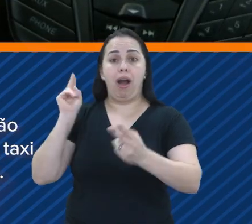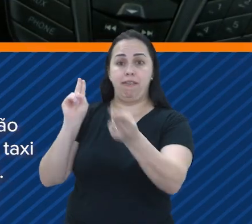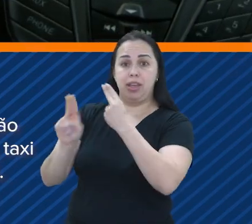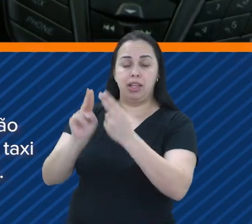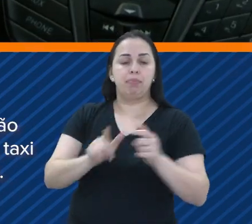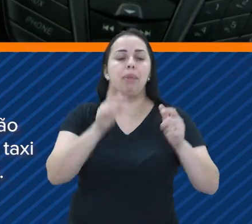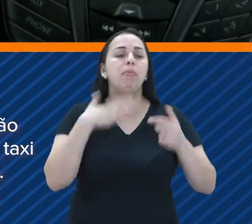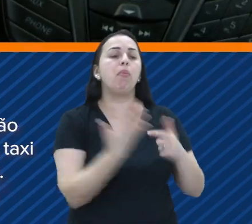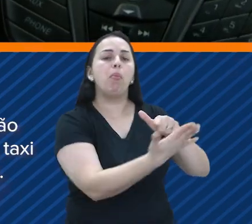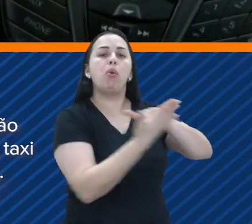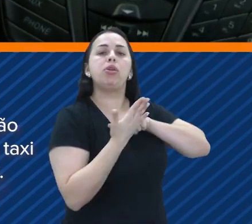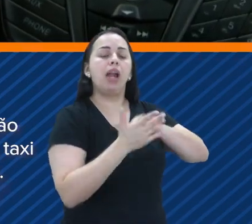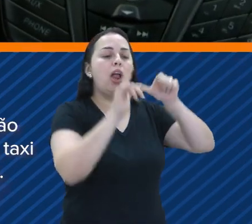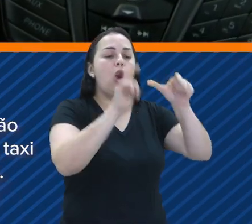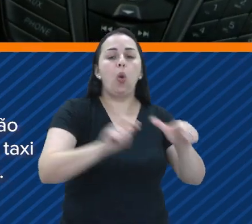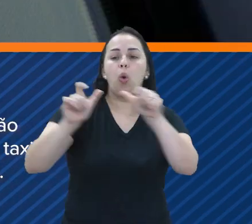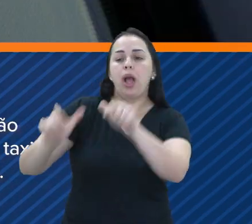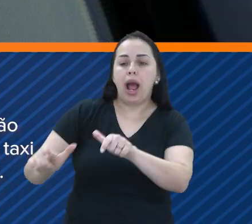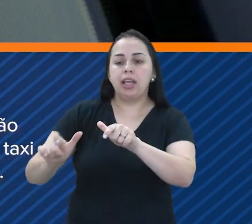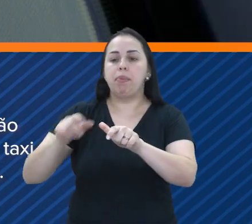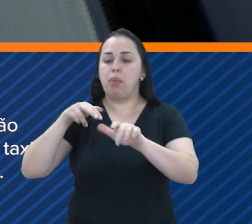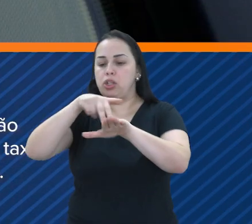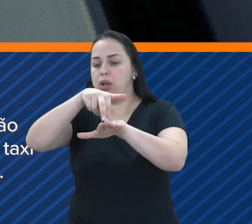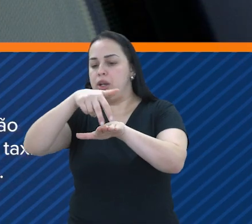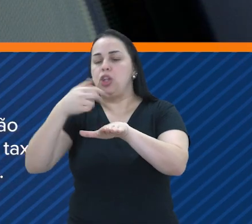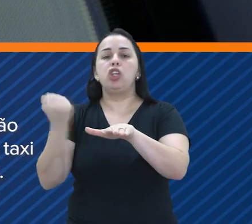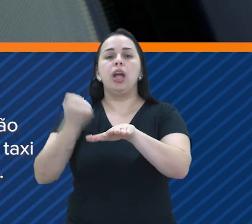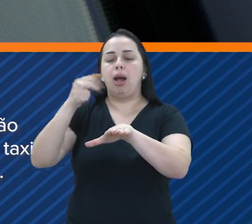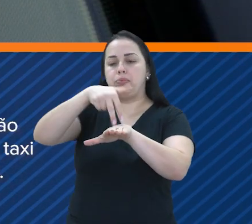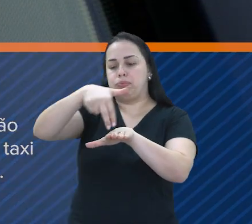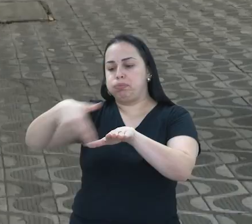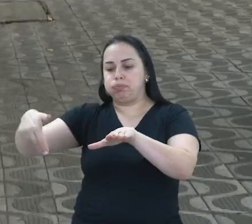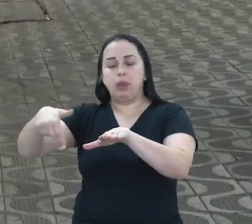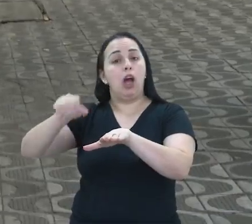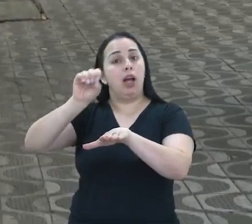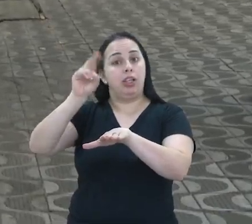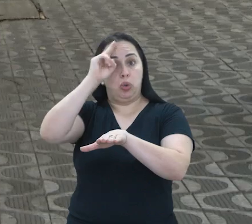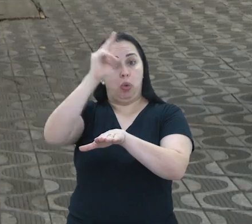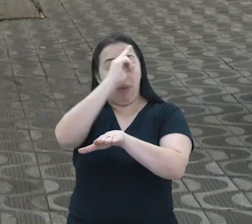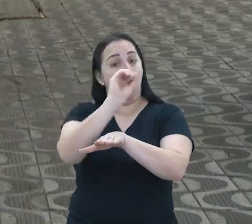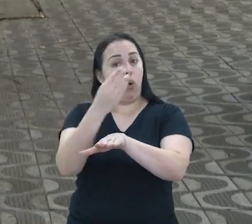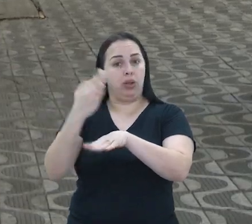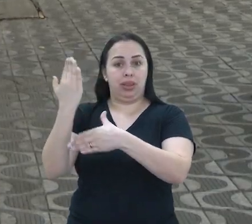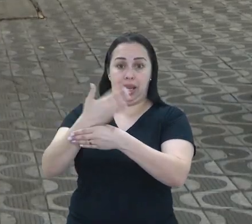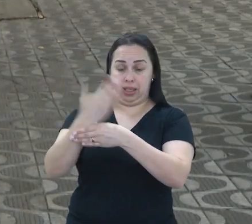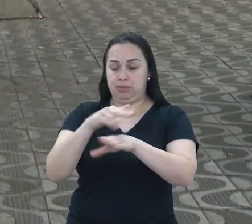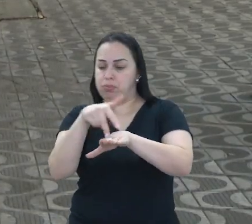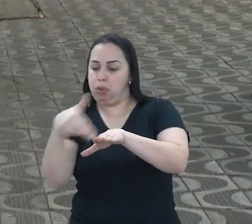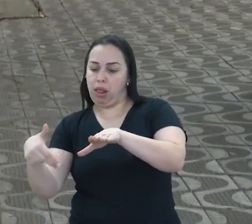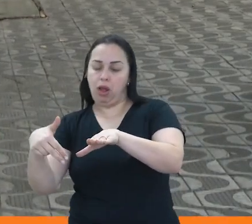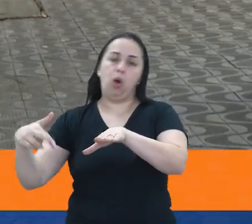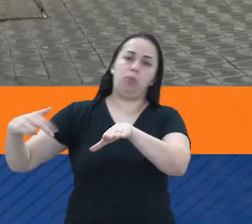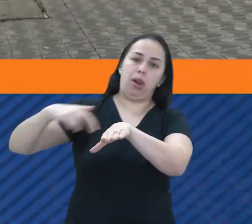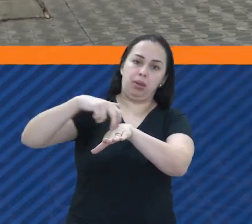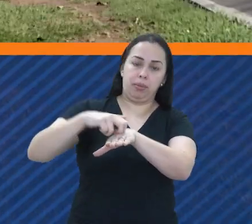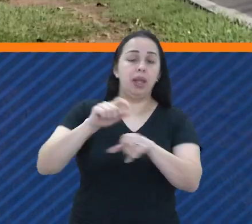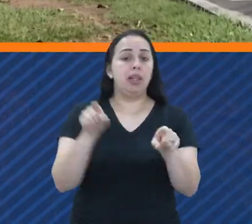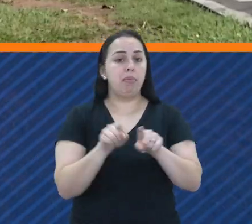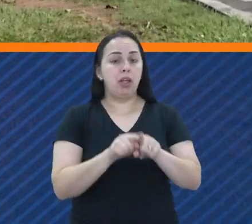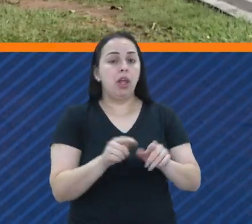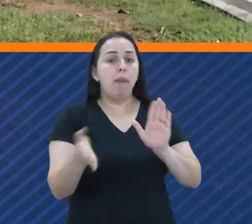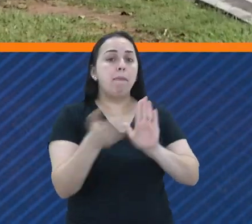para sinalizar vagas de embarque e desembarque de carros de aplicativos e táxis. Ainda na mobilidade, está na pauta a proposta que